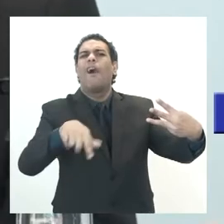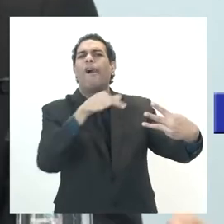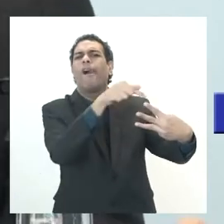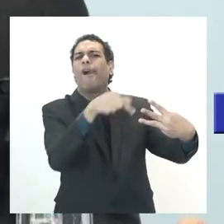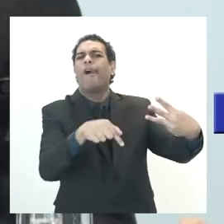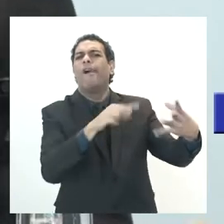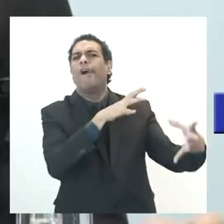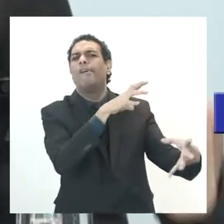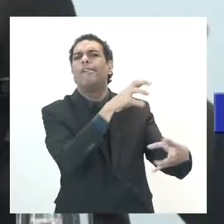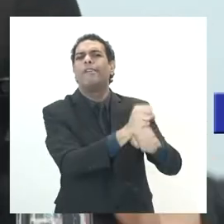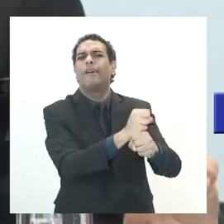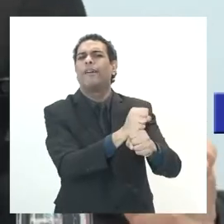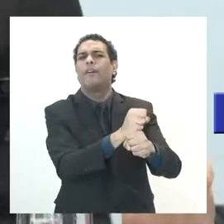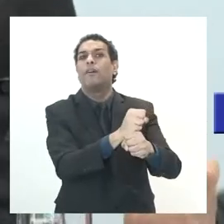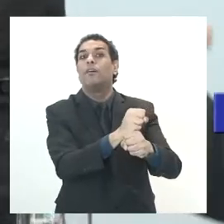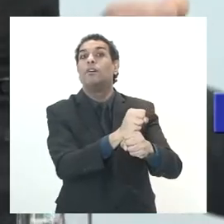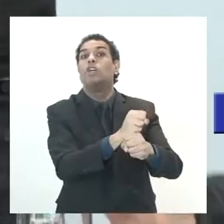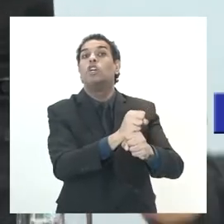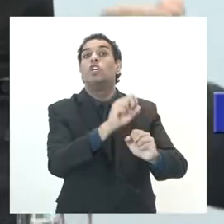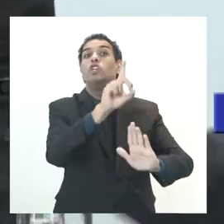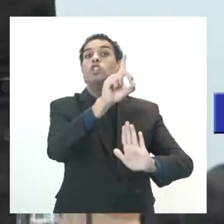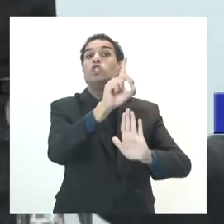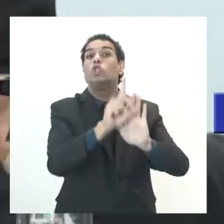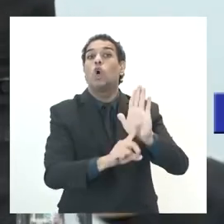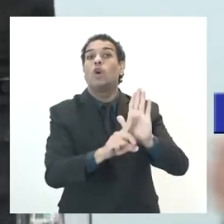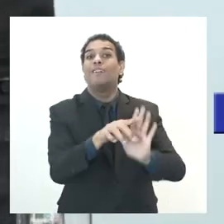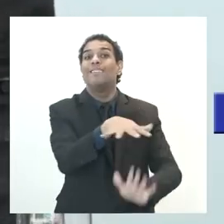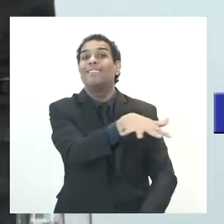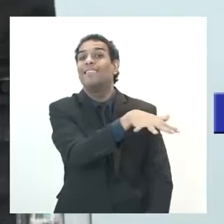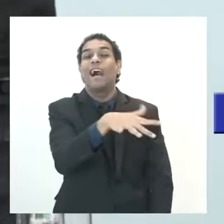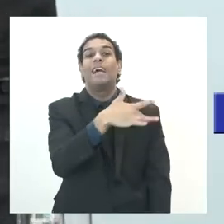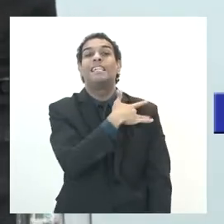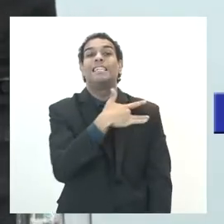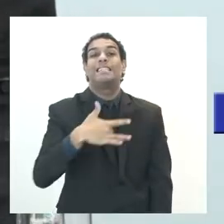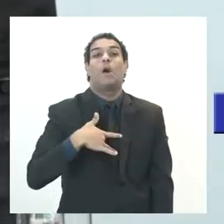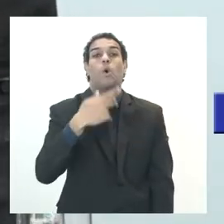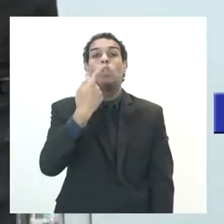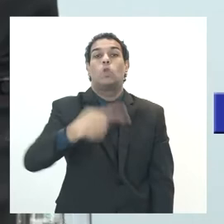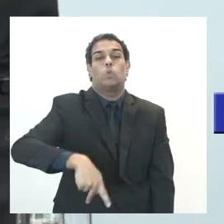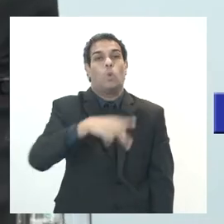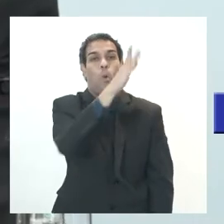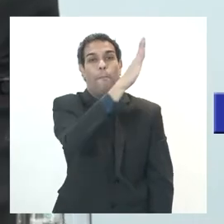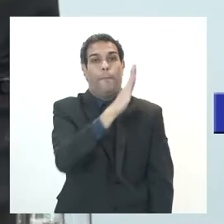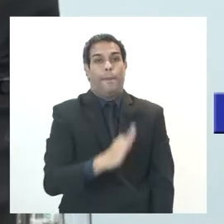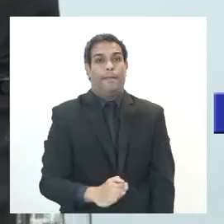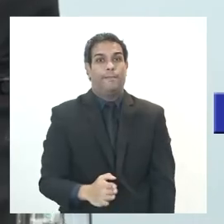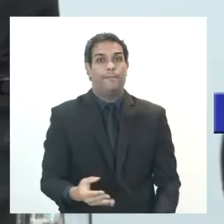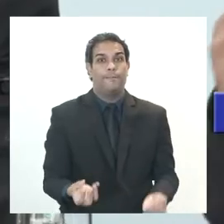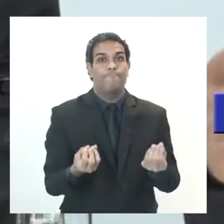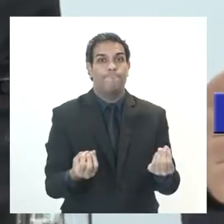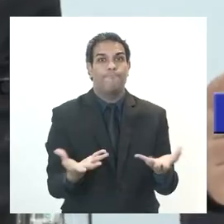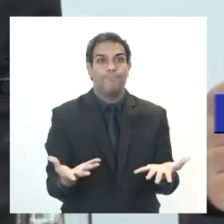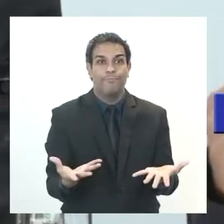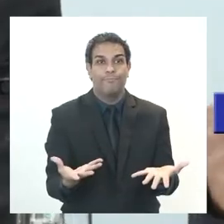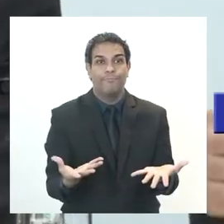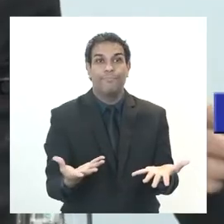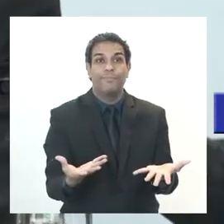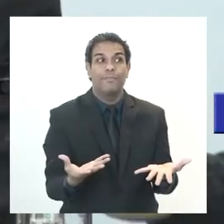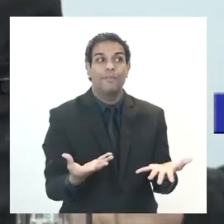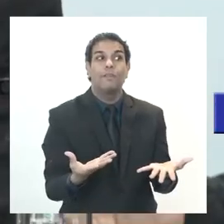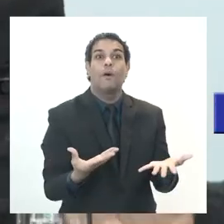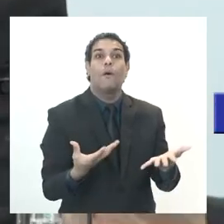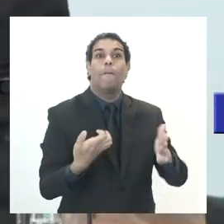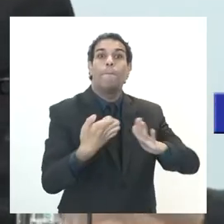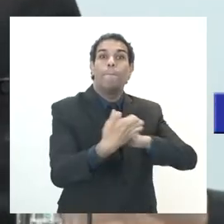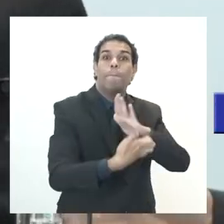se somam os dez banqueiros e donos de plano de saúde no Brasil os planos de saúde que